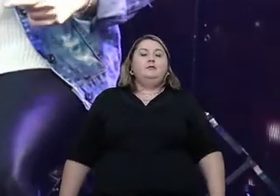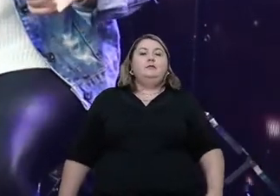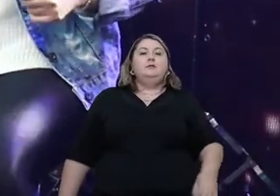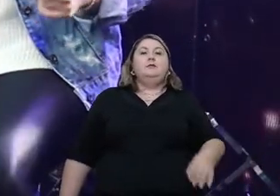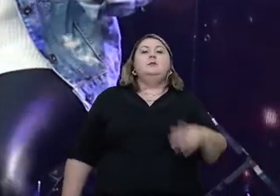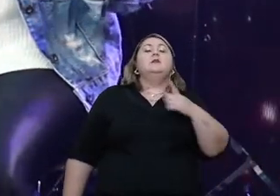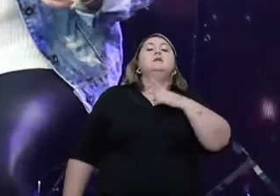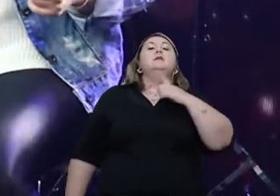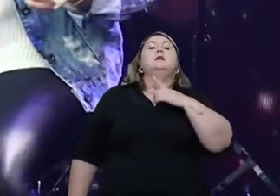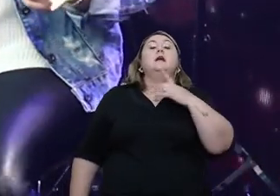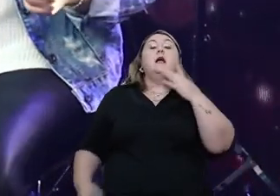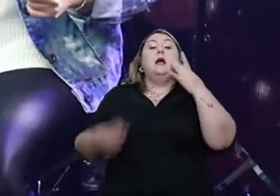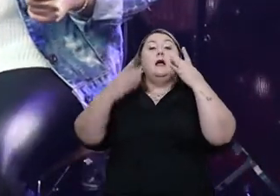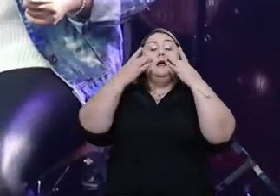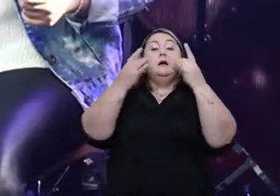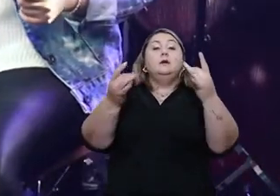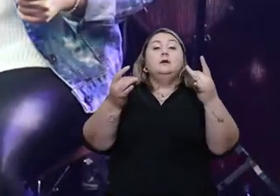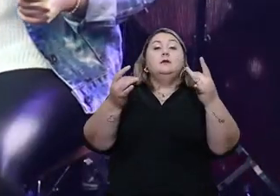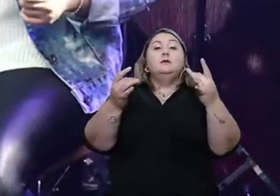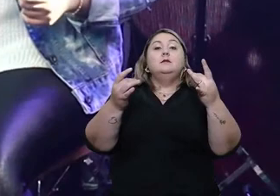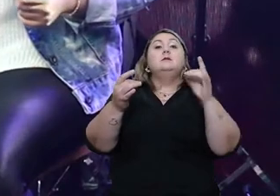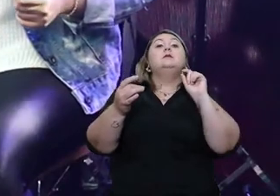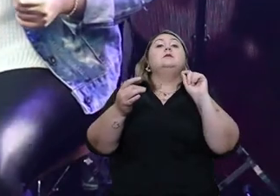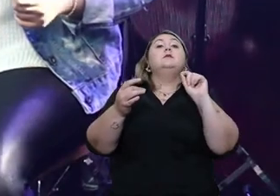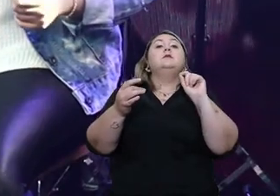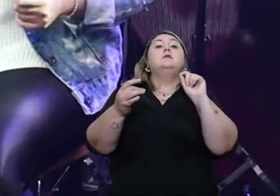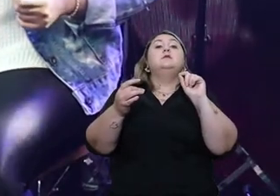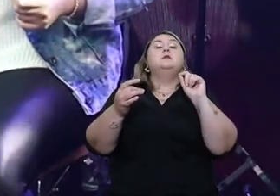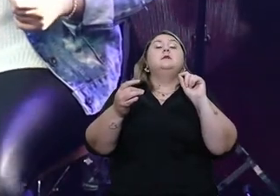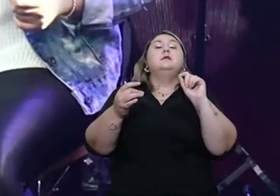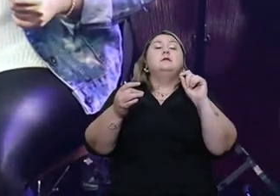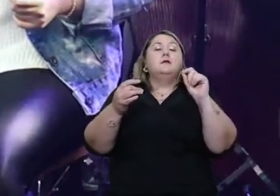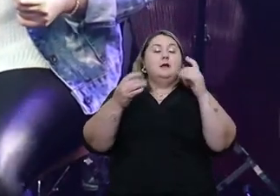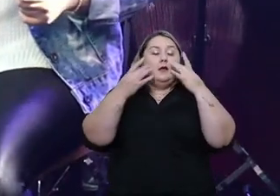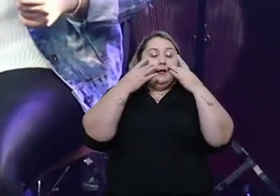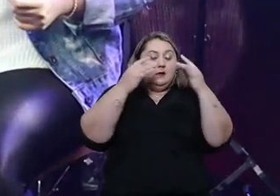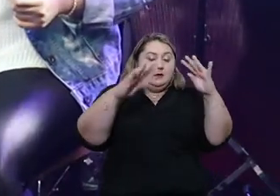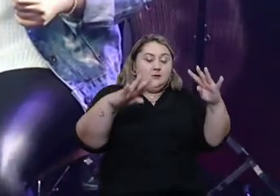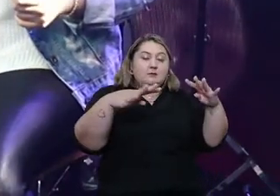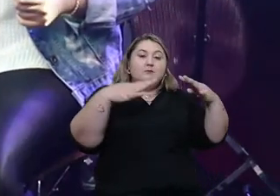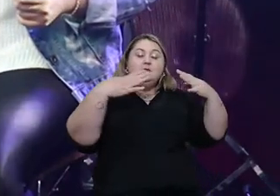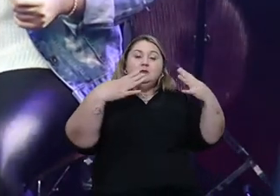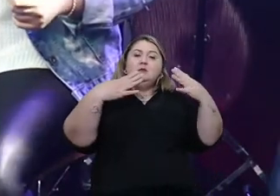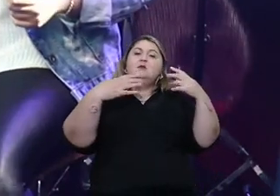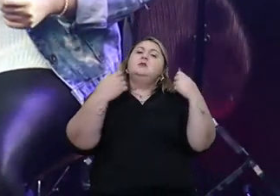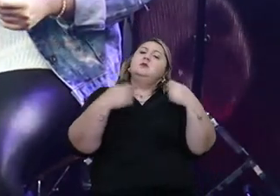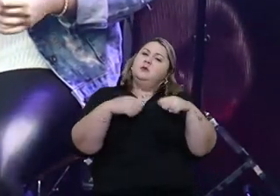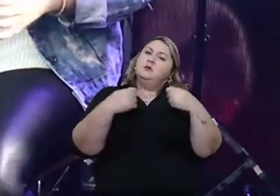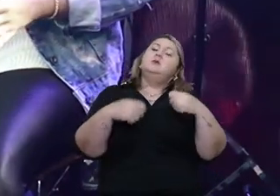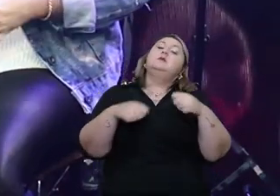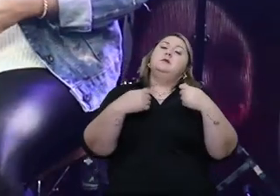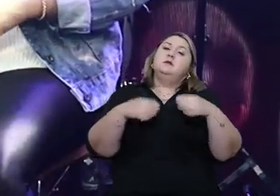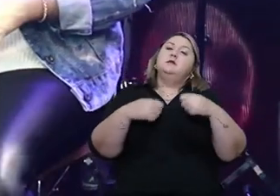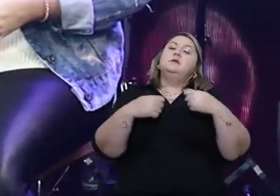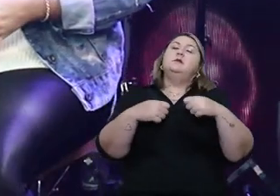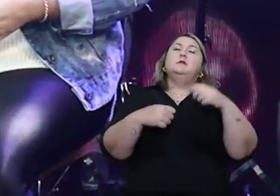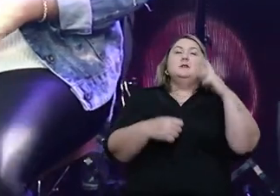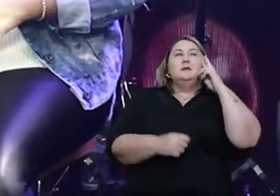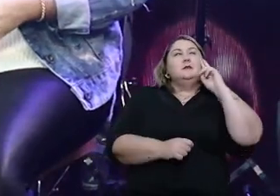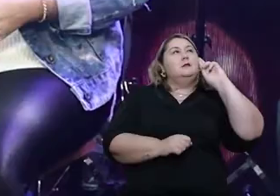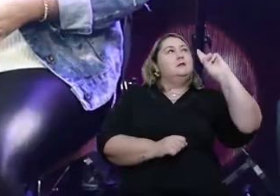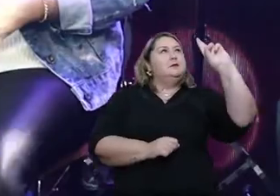e chamar sua atenção para mim. Eu preciso de